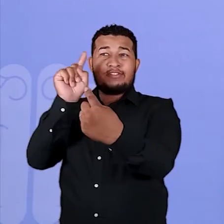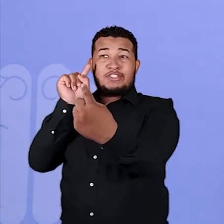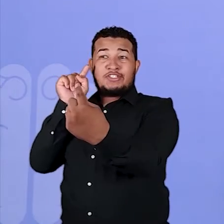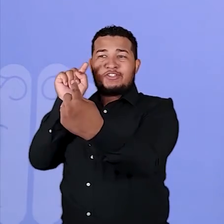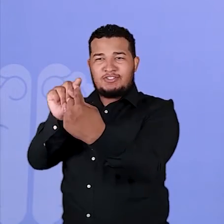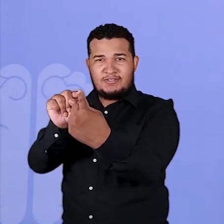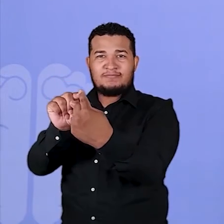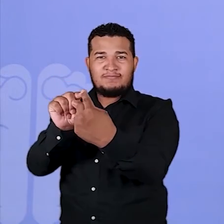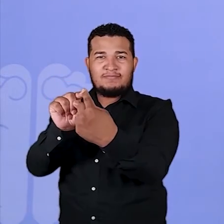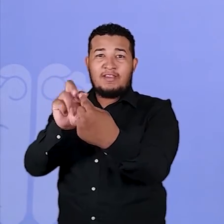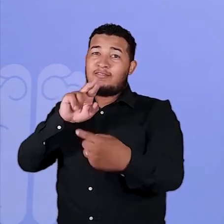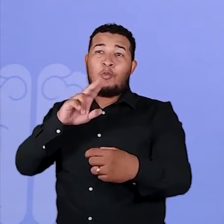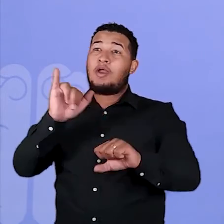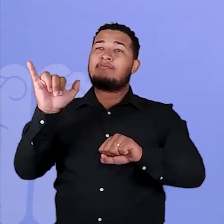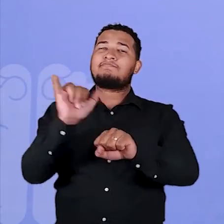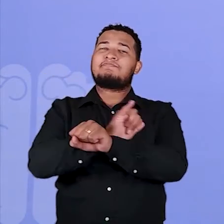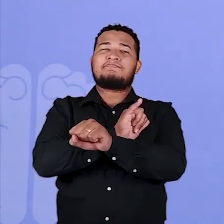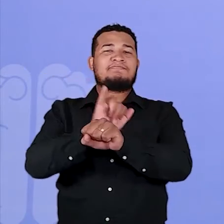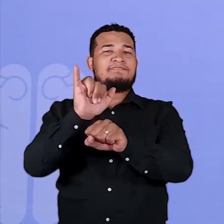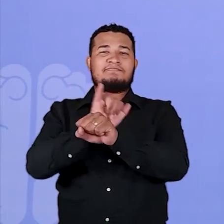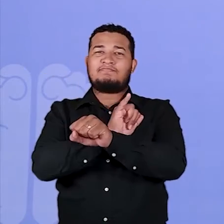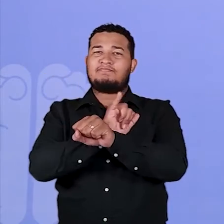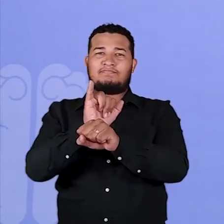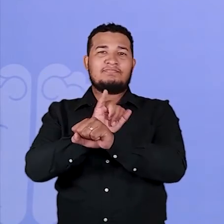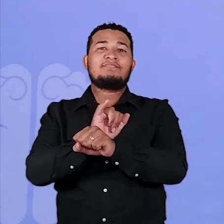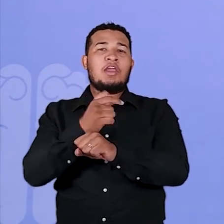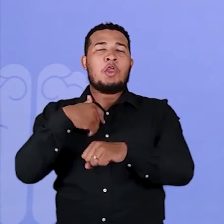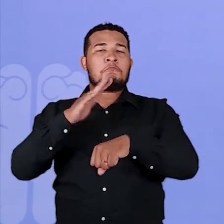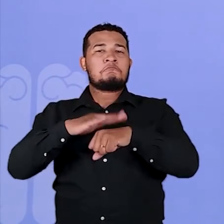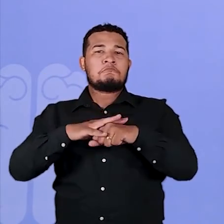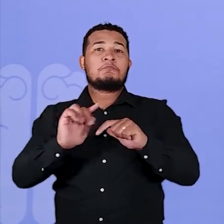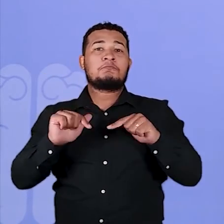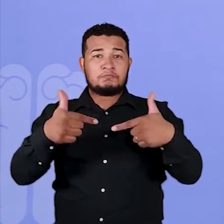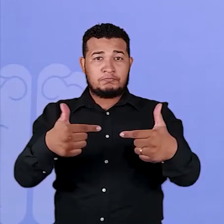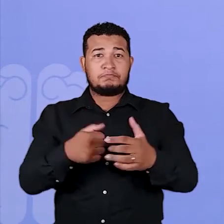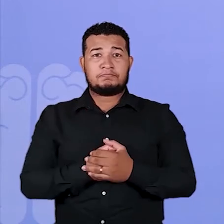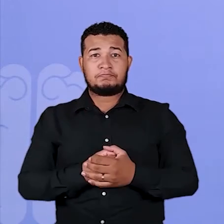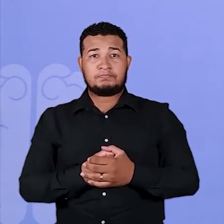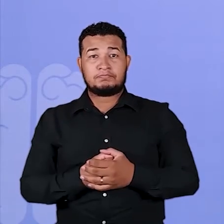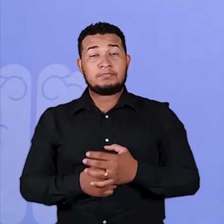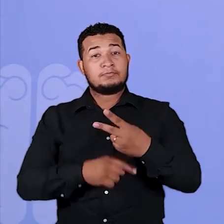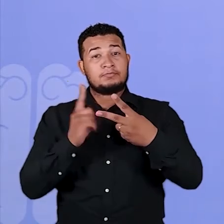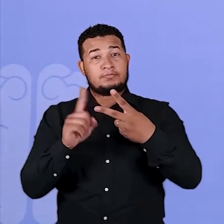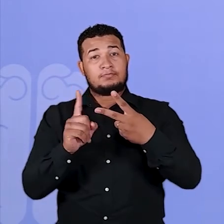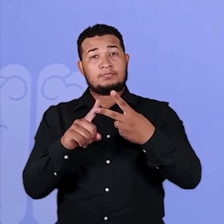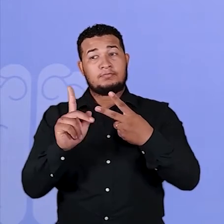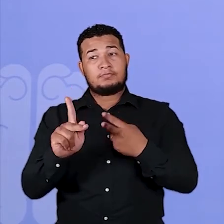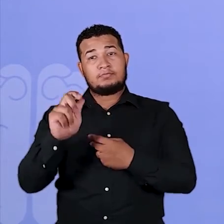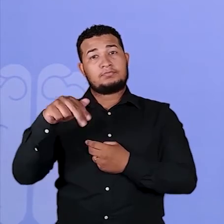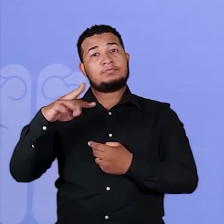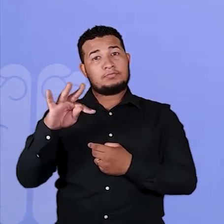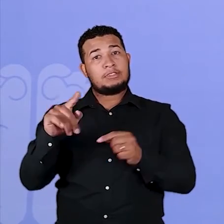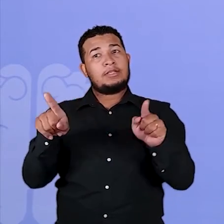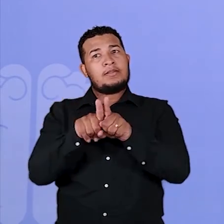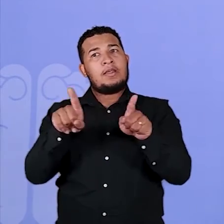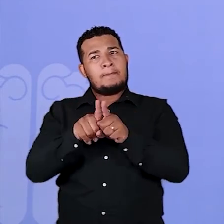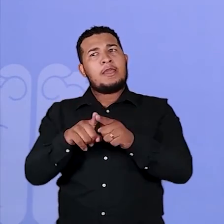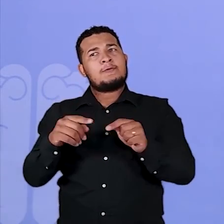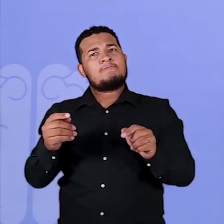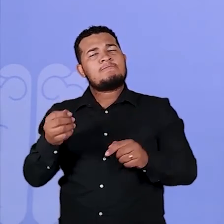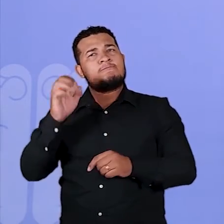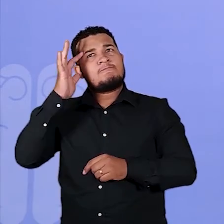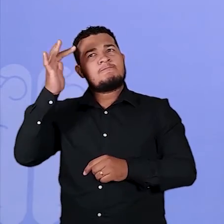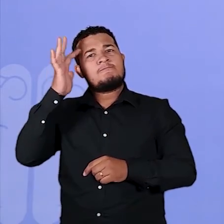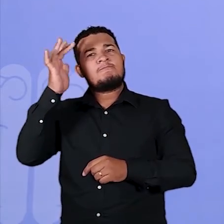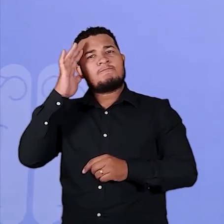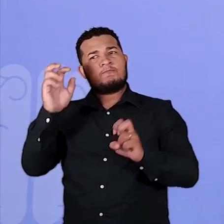finalidade da ação e não como o meio através do qual você executa ela. E o segundo critério que o Kant também